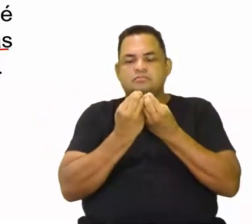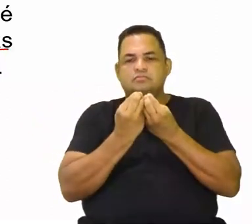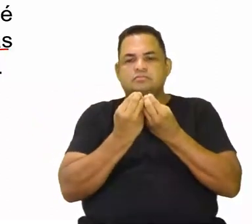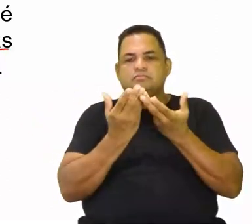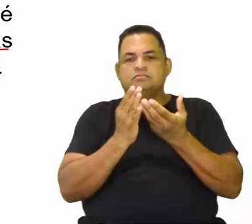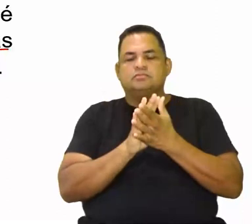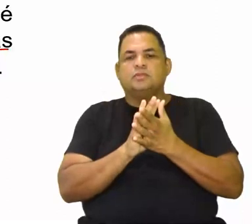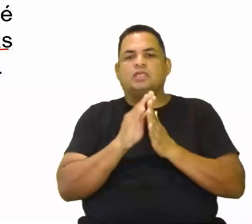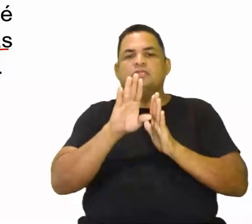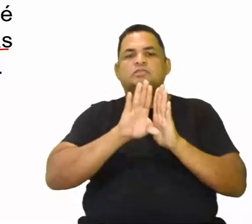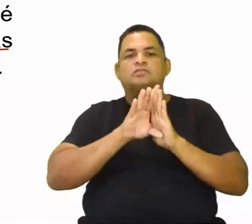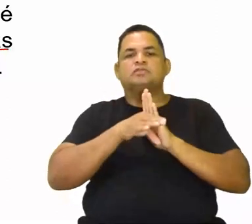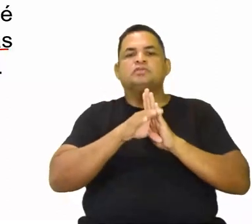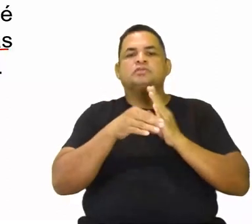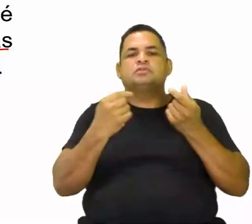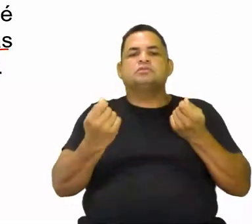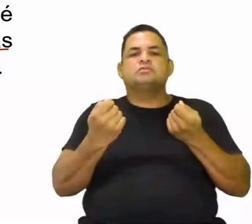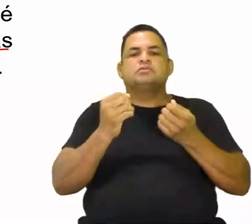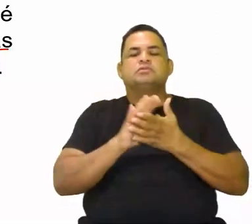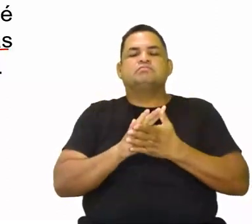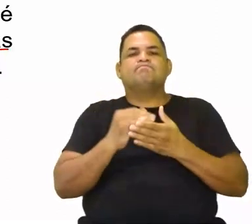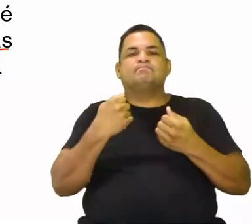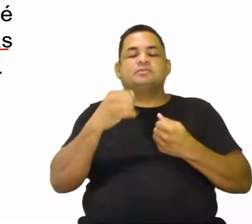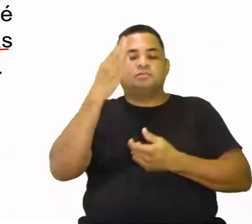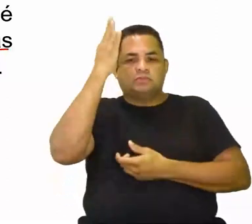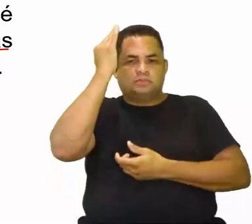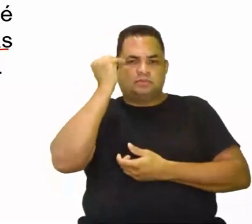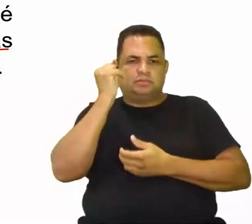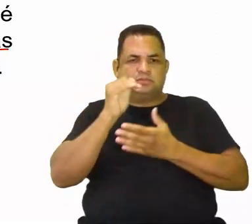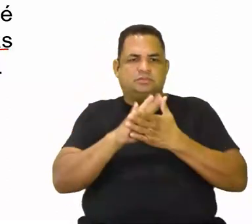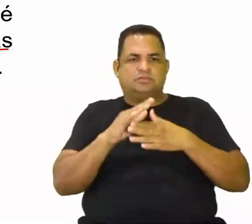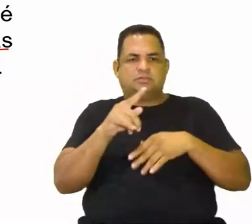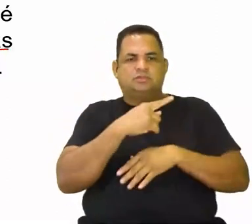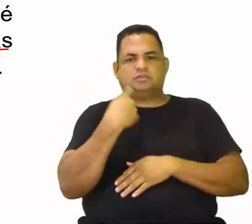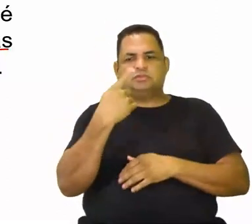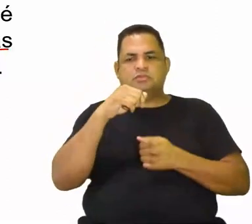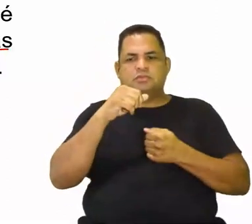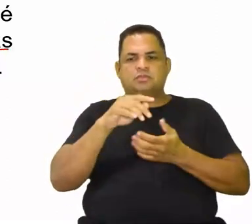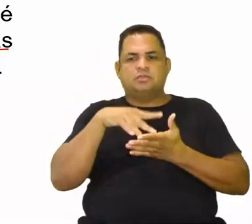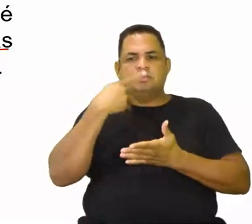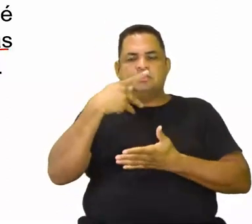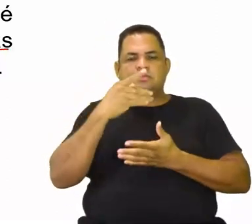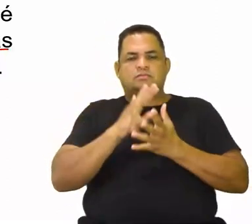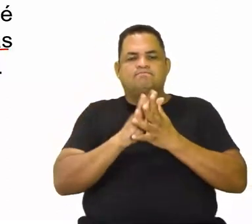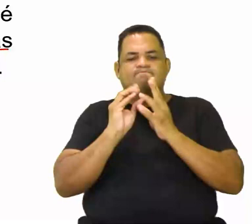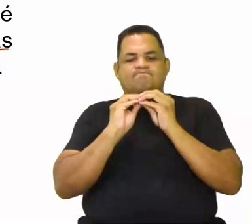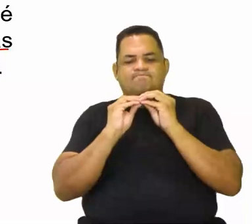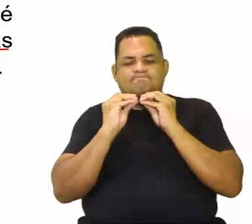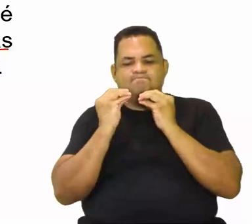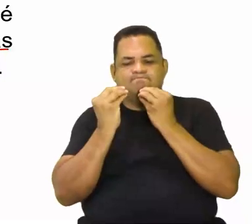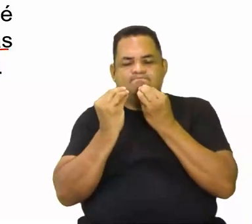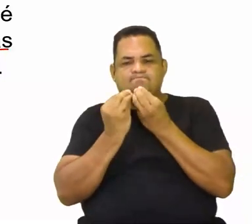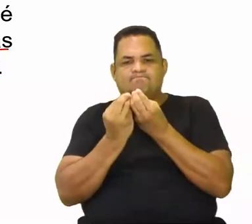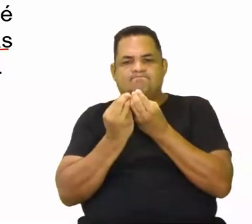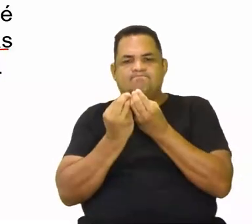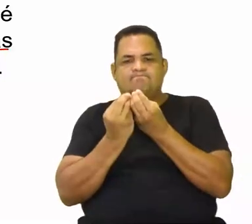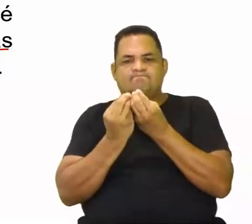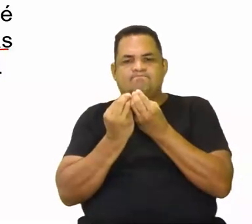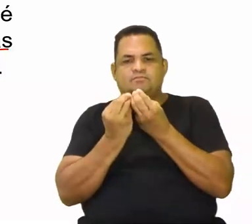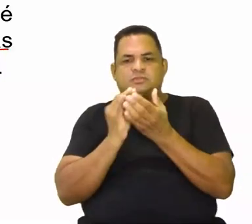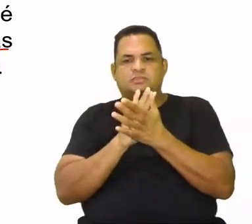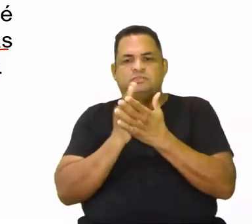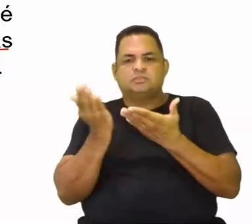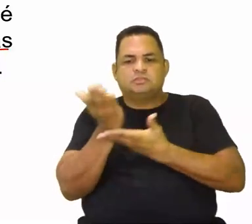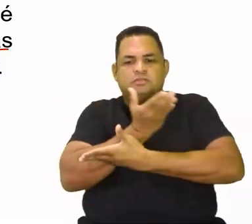definição, o que nós temos que ter em mente? Nós estamos falando de substâncias que vão